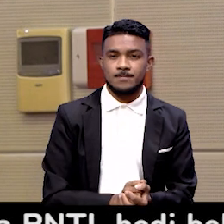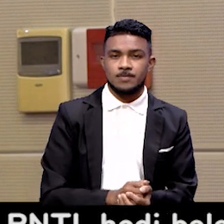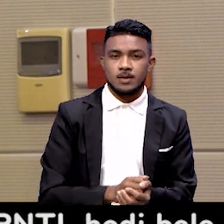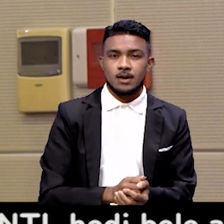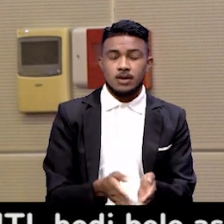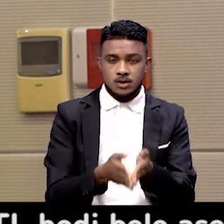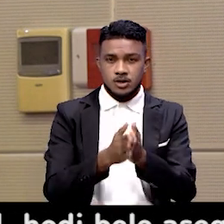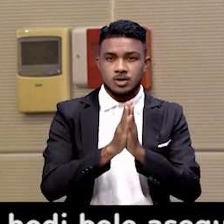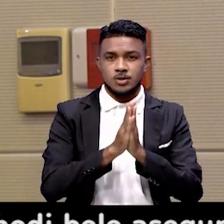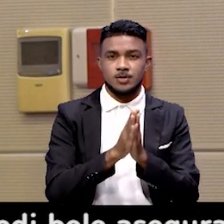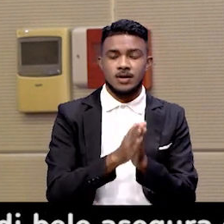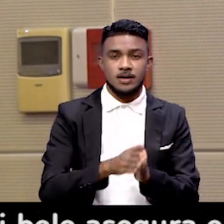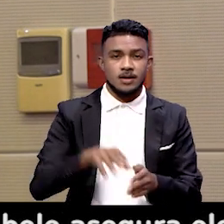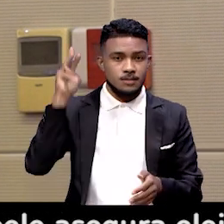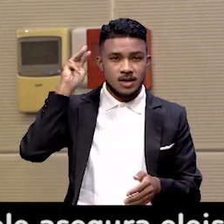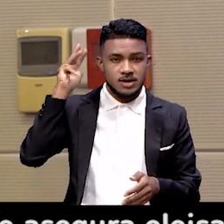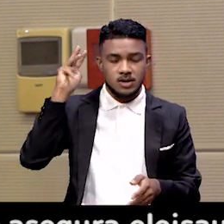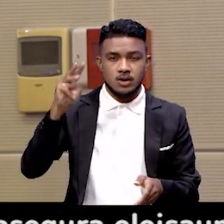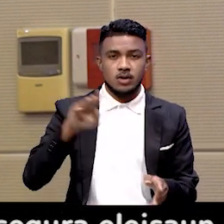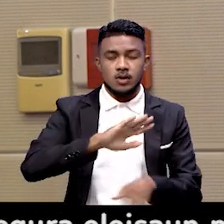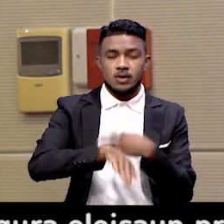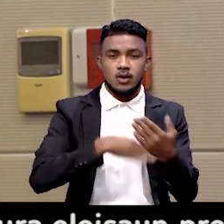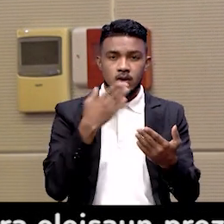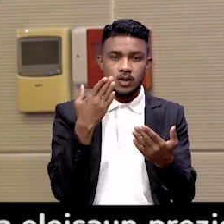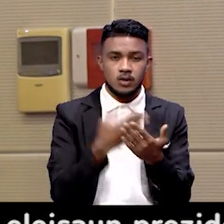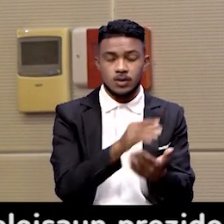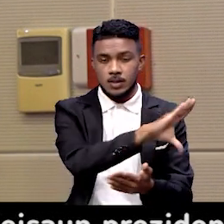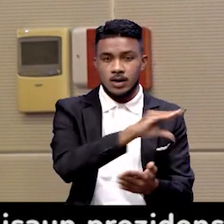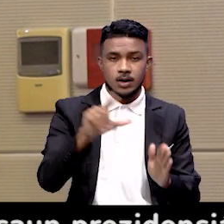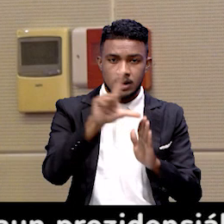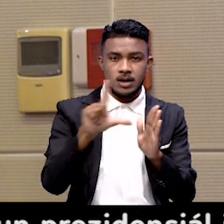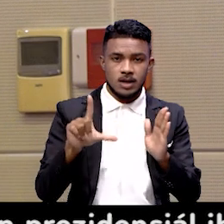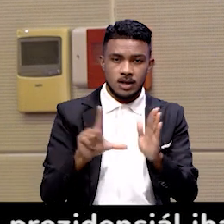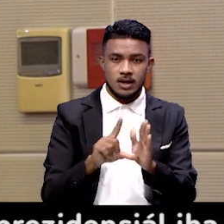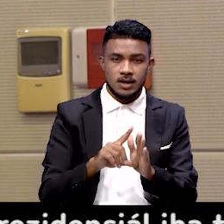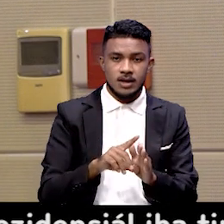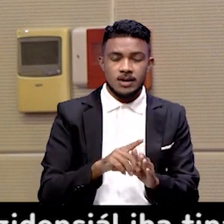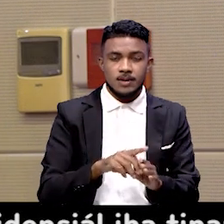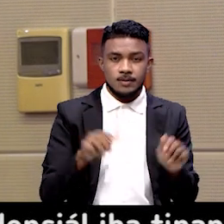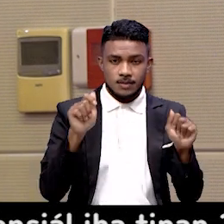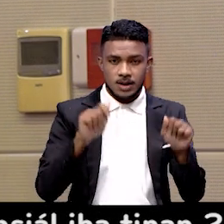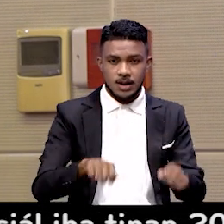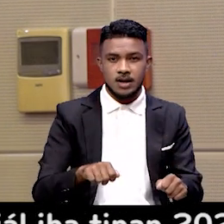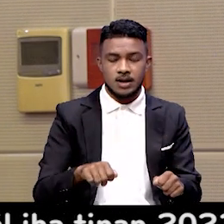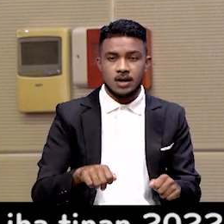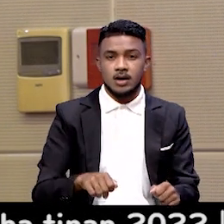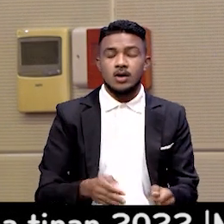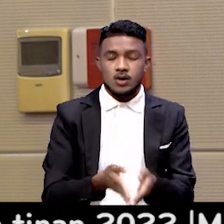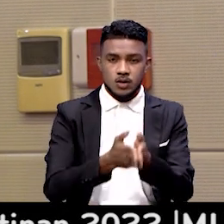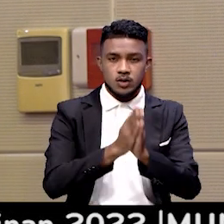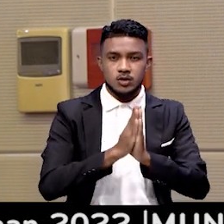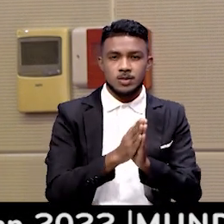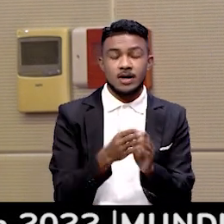cumprido a letra as minhas competências e responsabilidades constitucionais e, na medida possível, os compromissos por mim